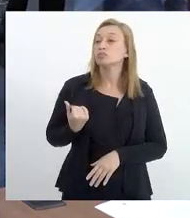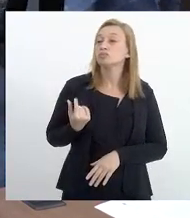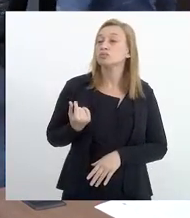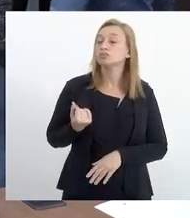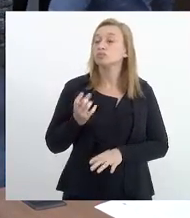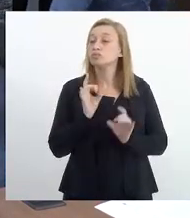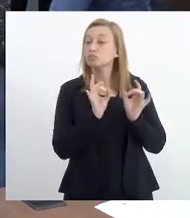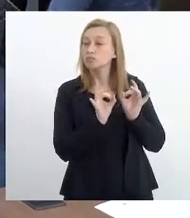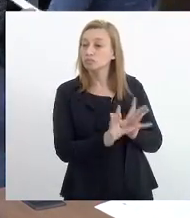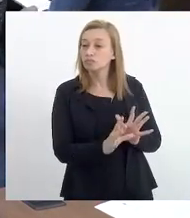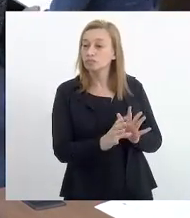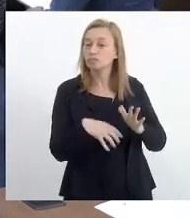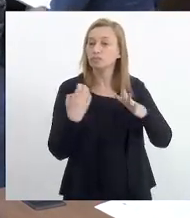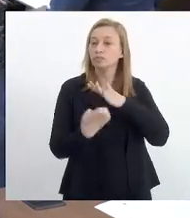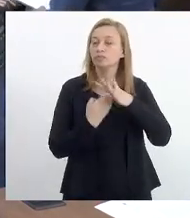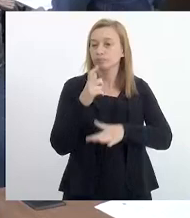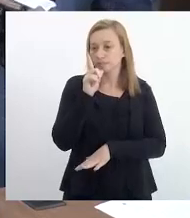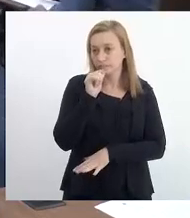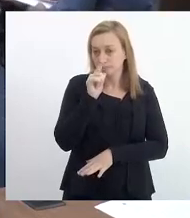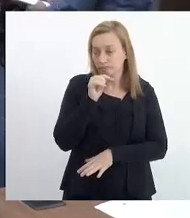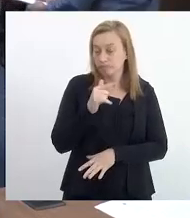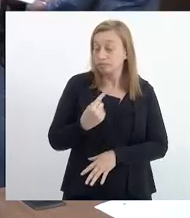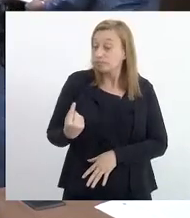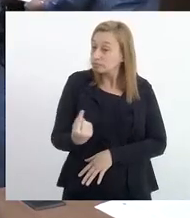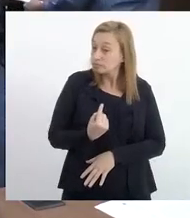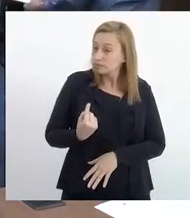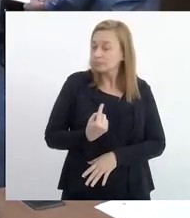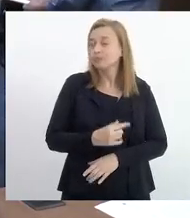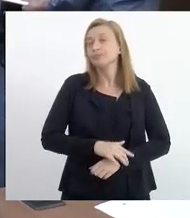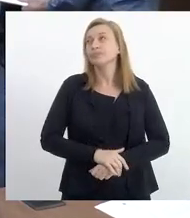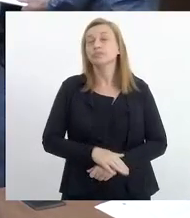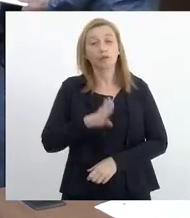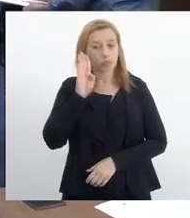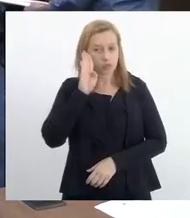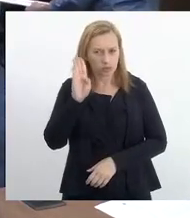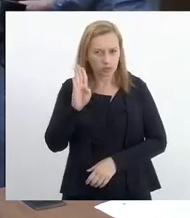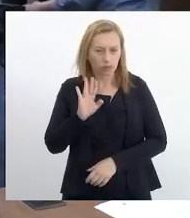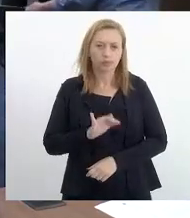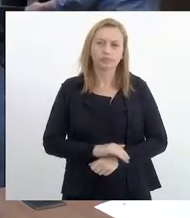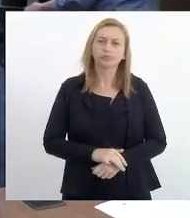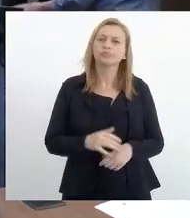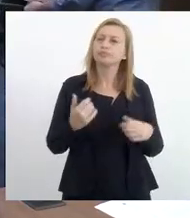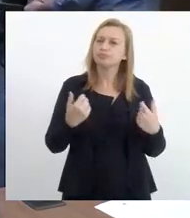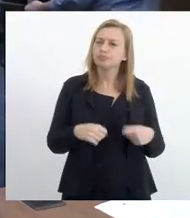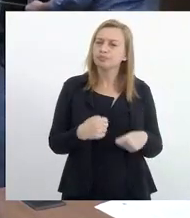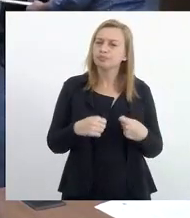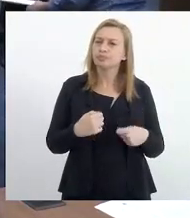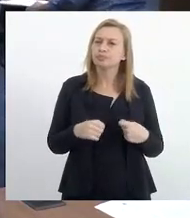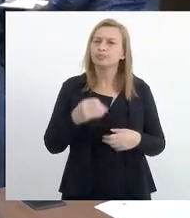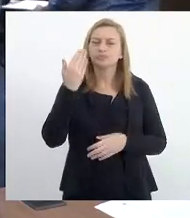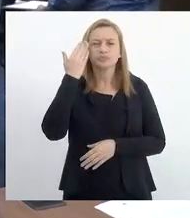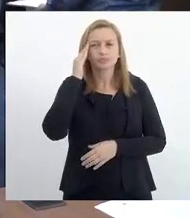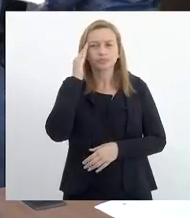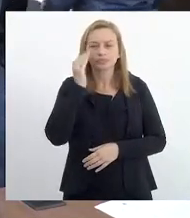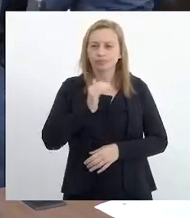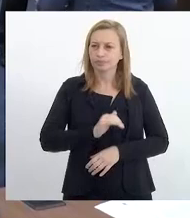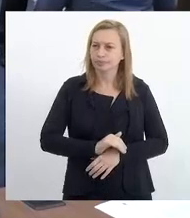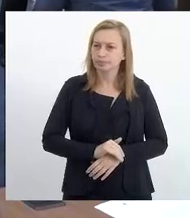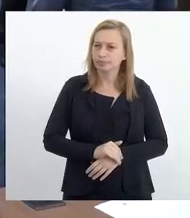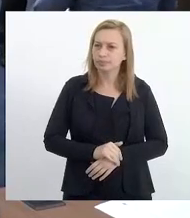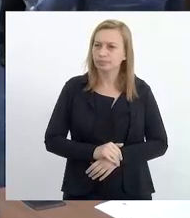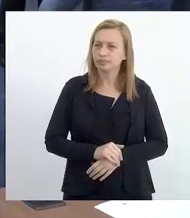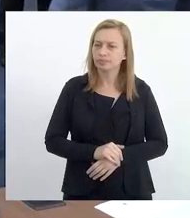venda da SEDAI. Isso para nós é fundamental. Nós precisamos entender,